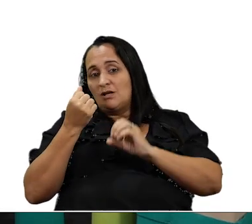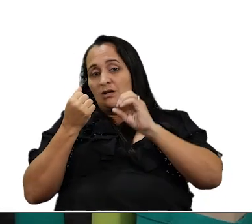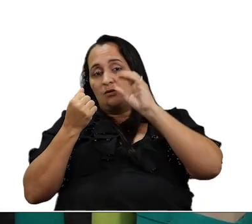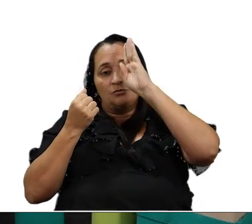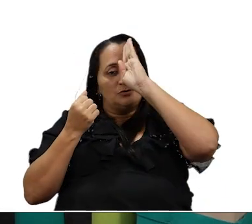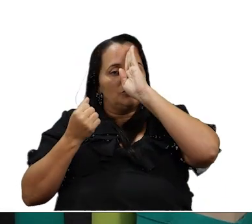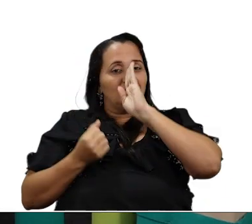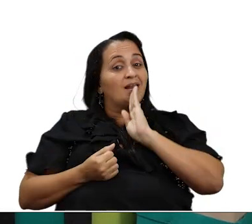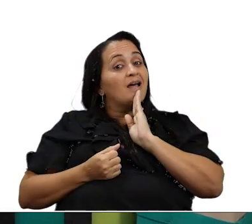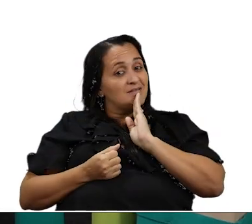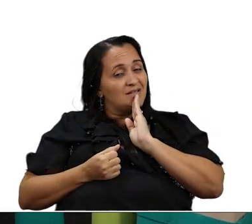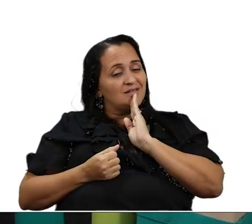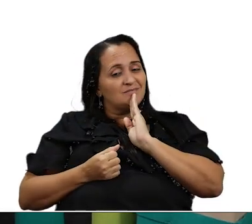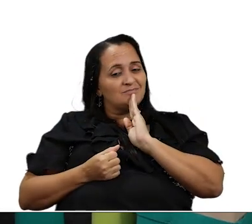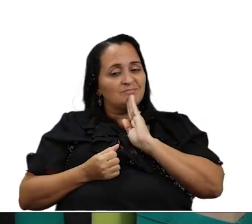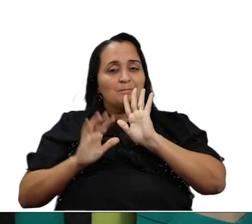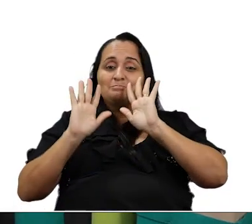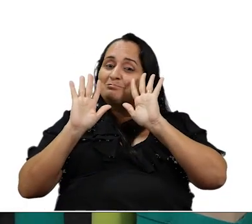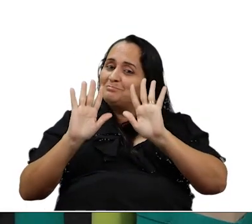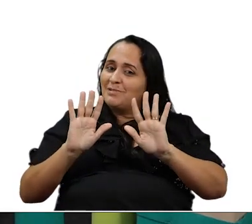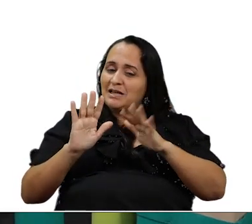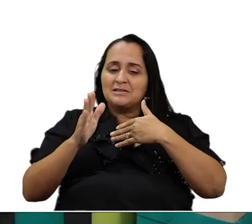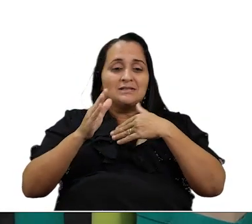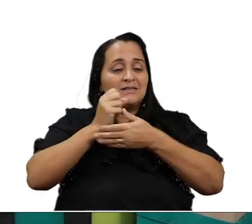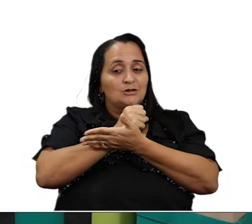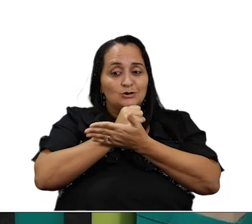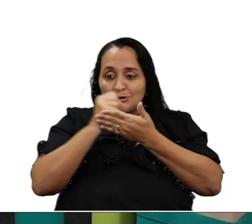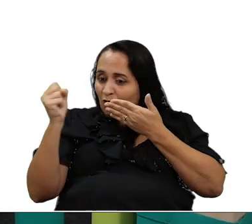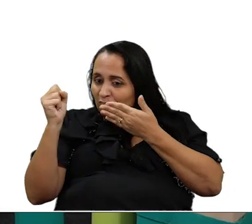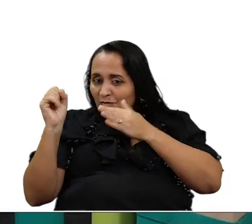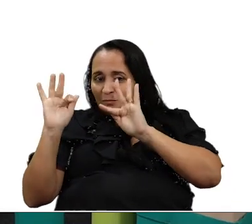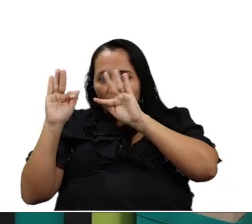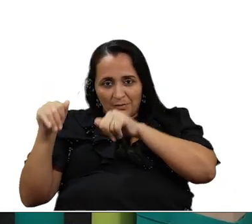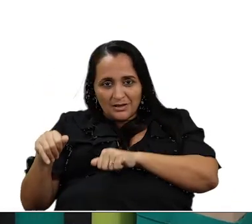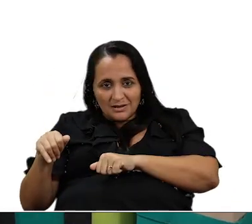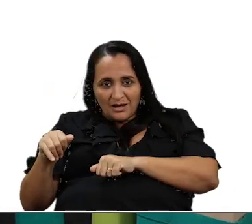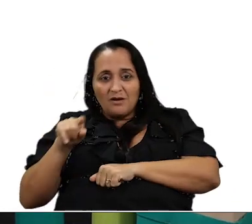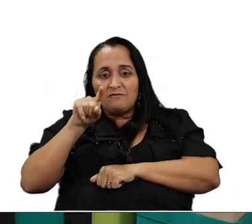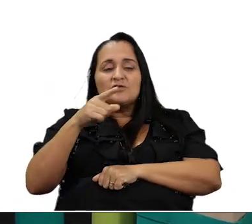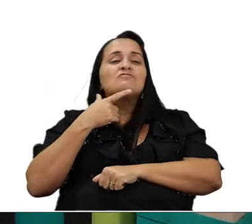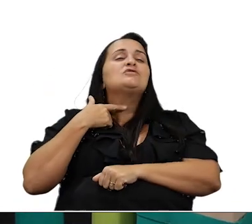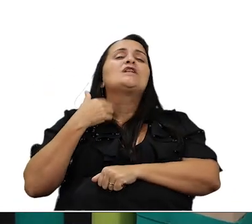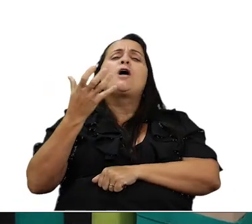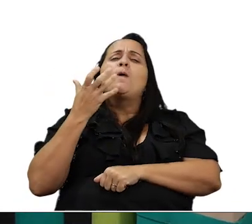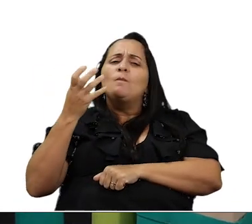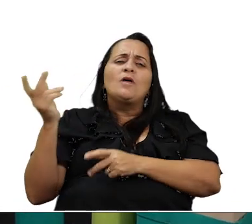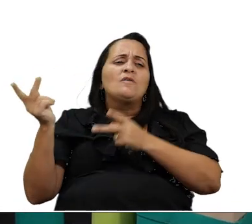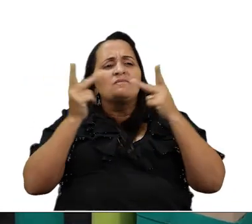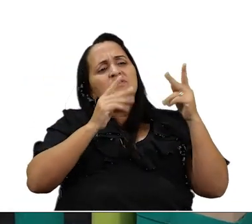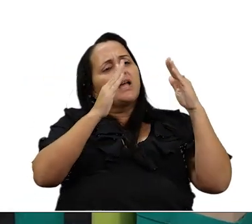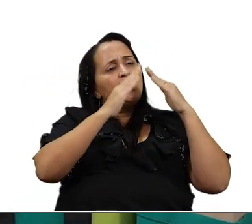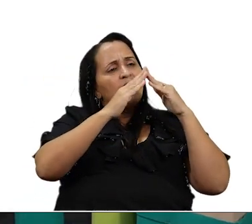0,800, ou seja, de graça. Porém, quando passar o final de semana, caso você queira visitar a Casa do Carnaval,